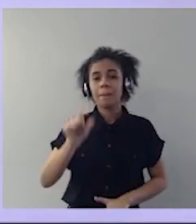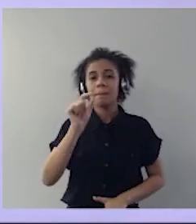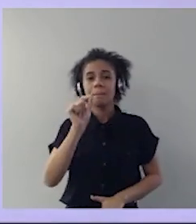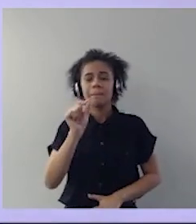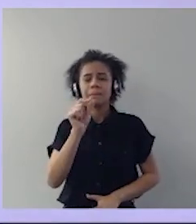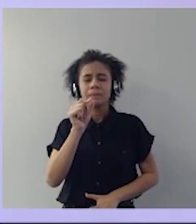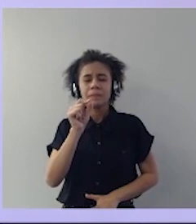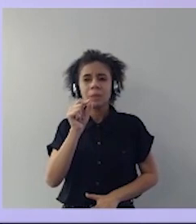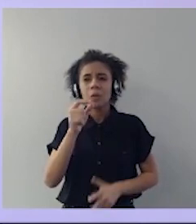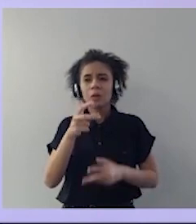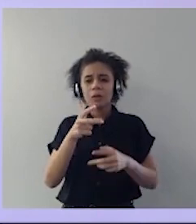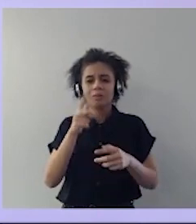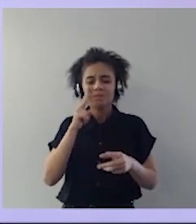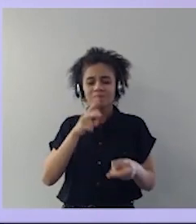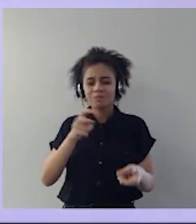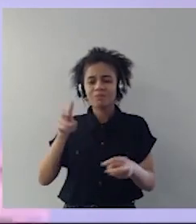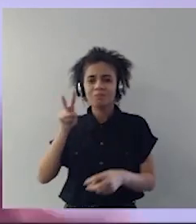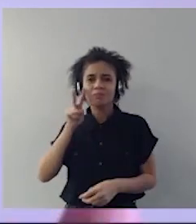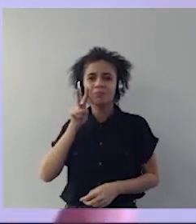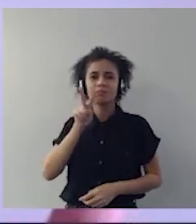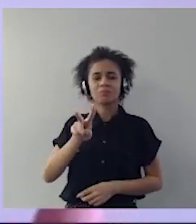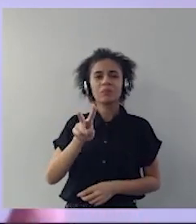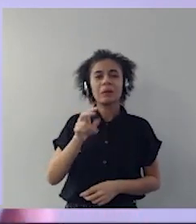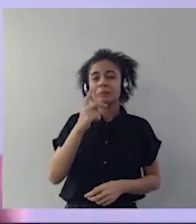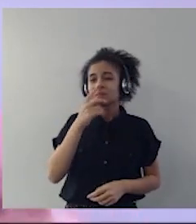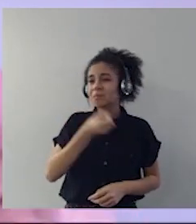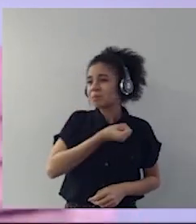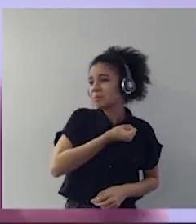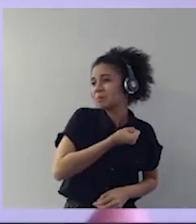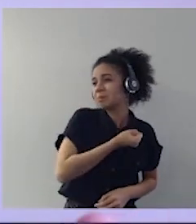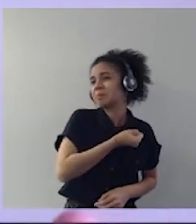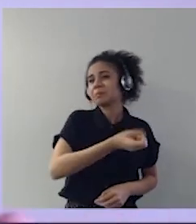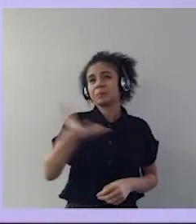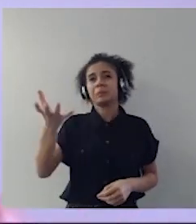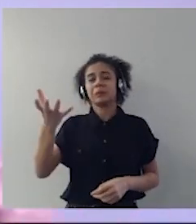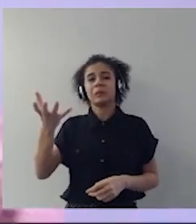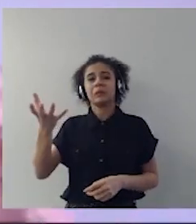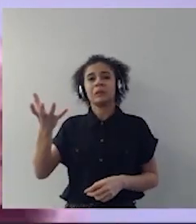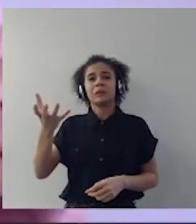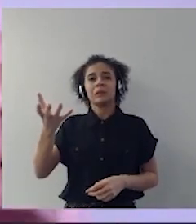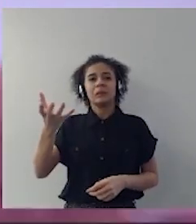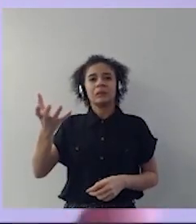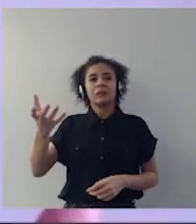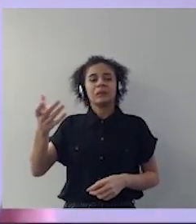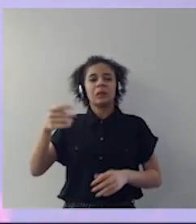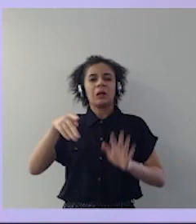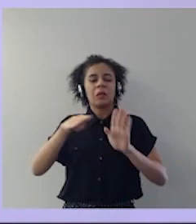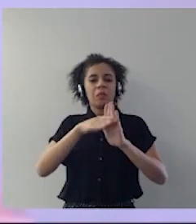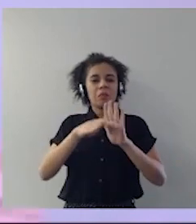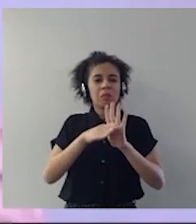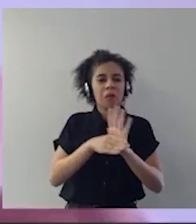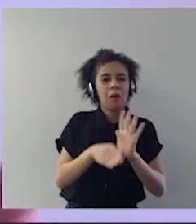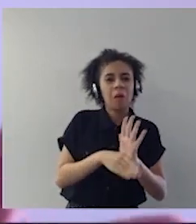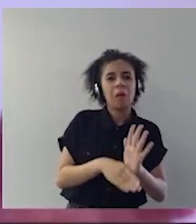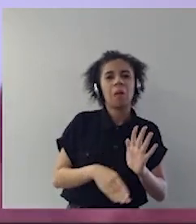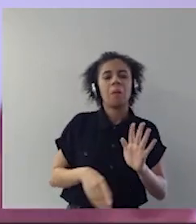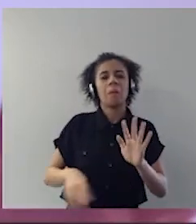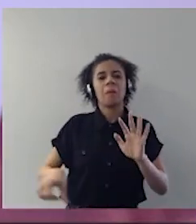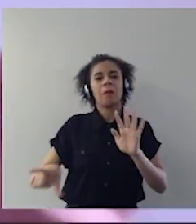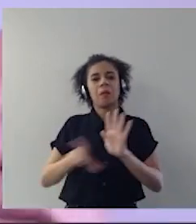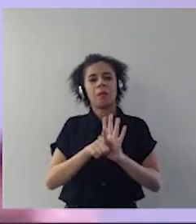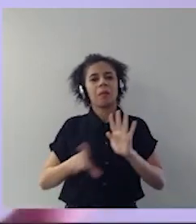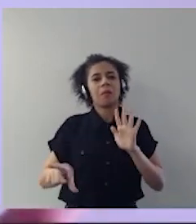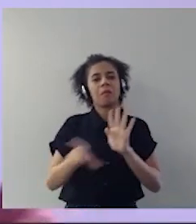e nós temos dezenas, se não centenas, de portarias, de instruções normativas, de